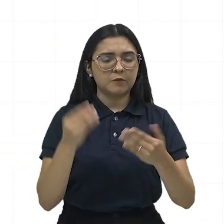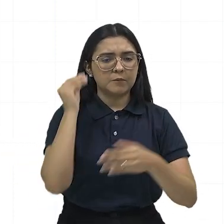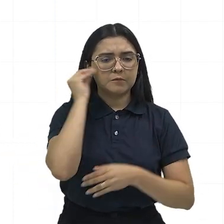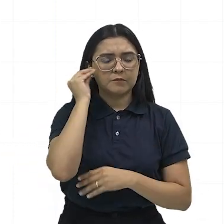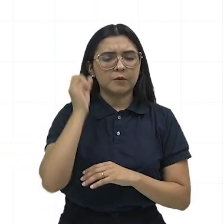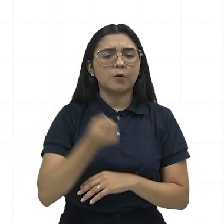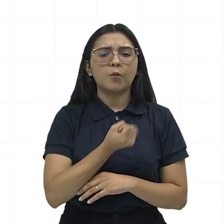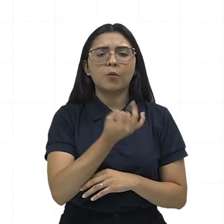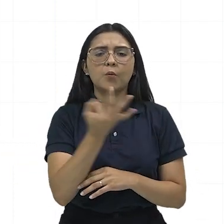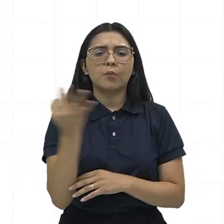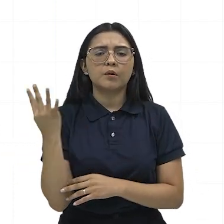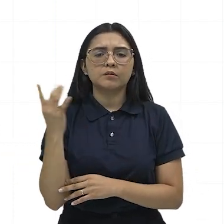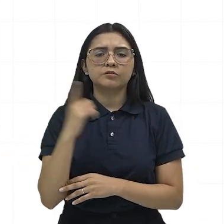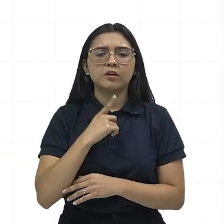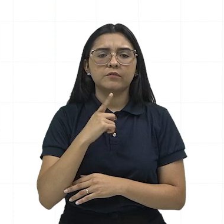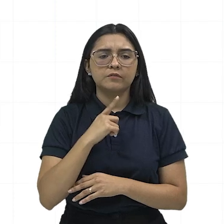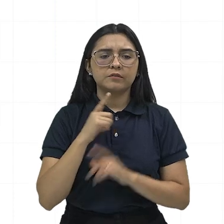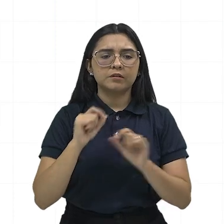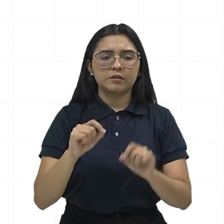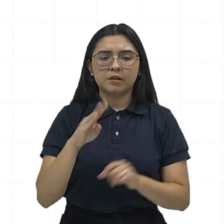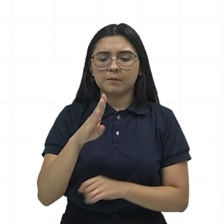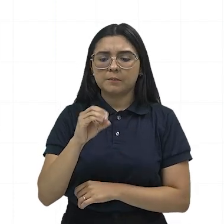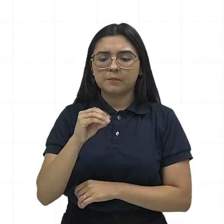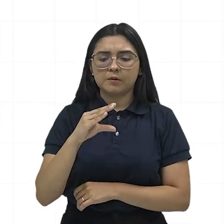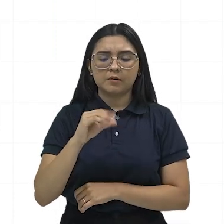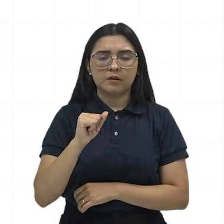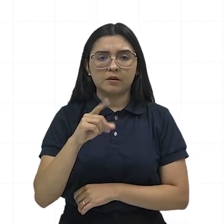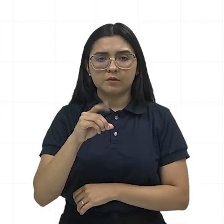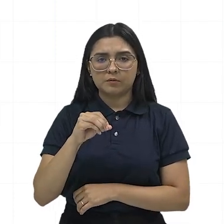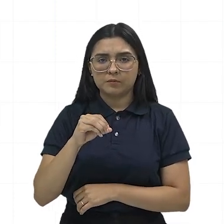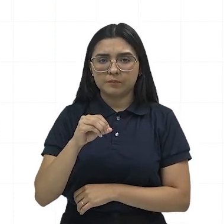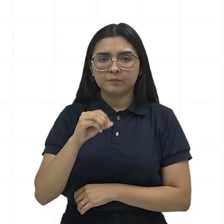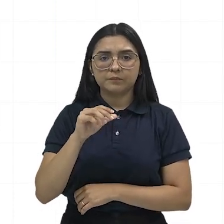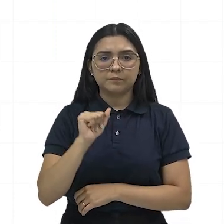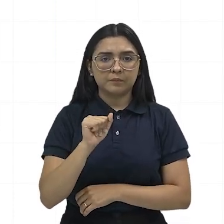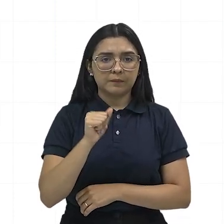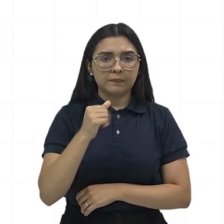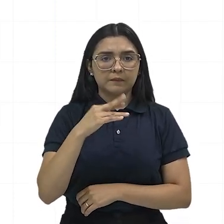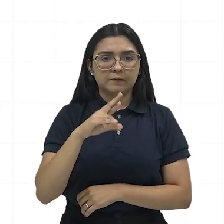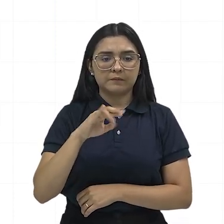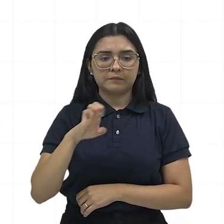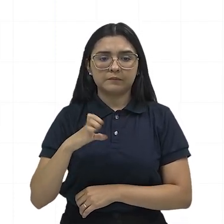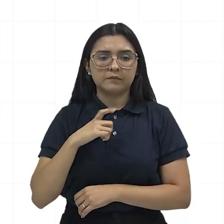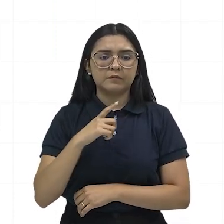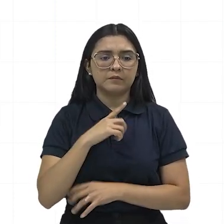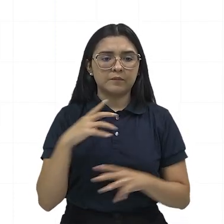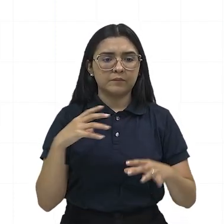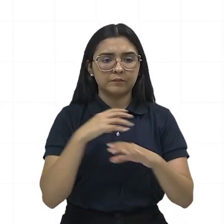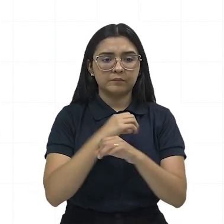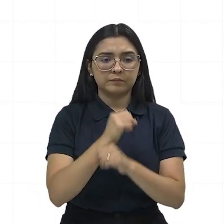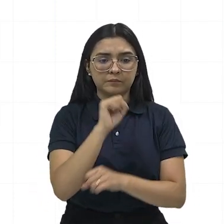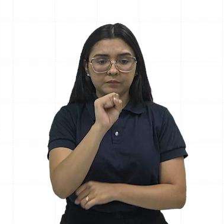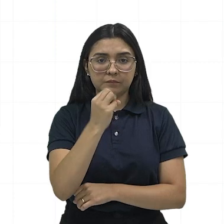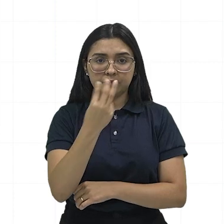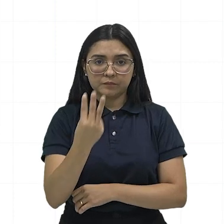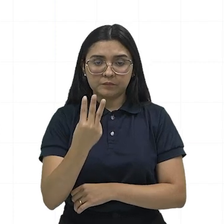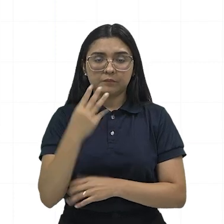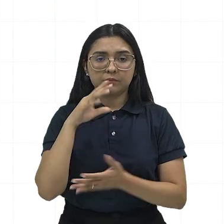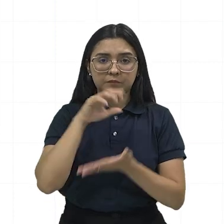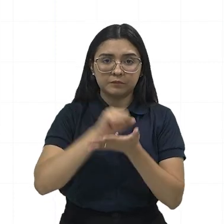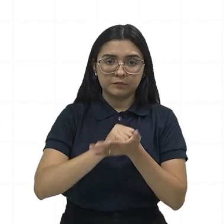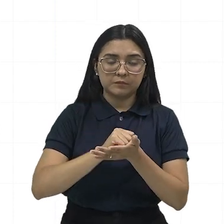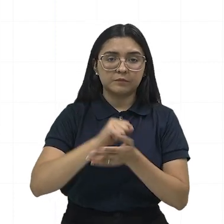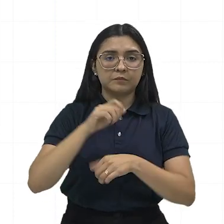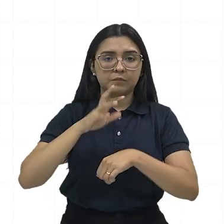a gente teve na Boca do Acre, né? No município de Boca do Acre, a gente teve 83 casos registrados, né? Então